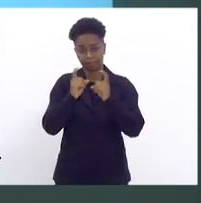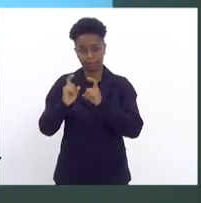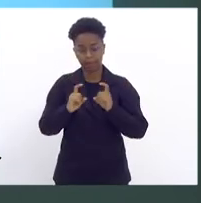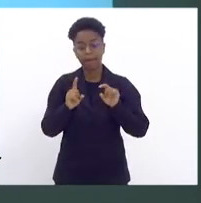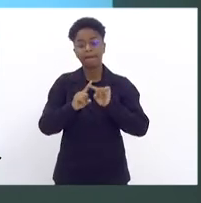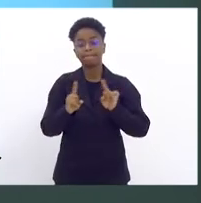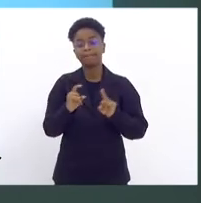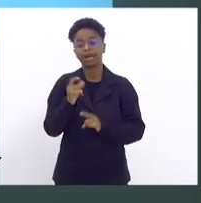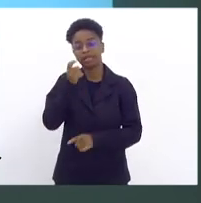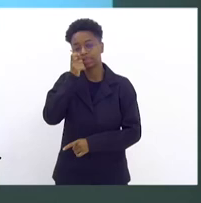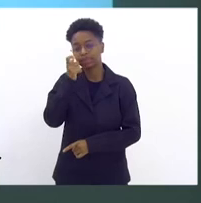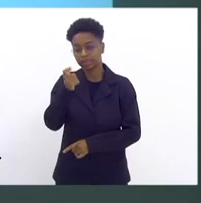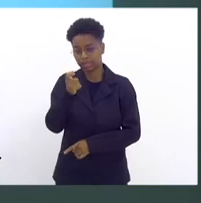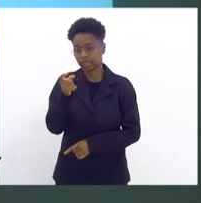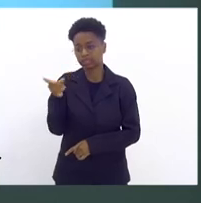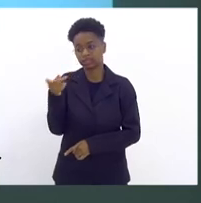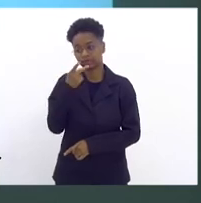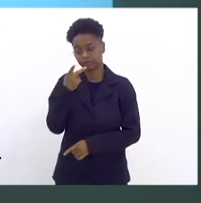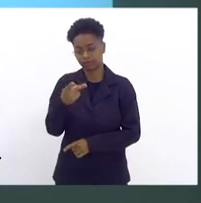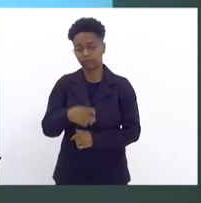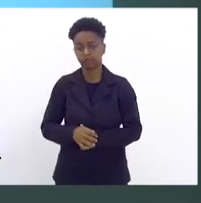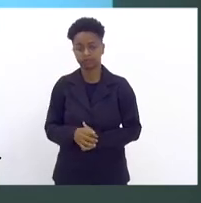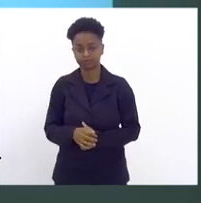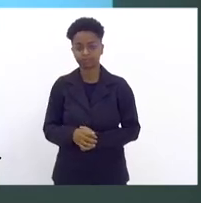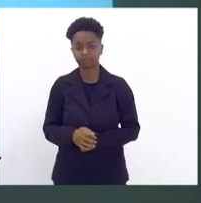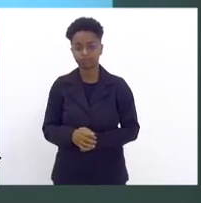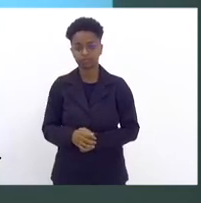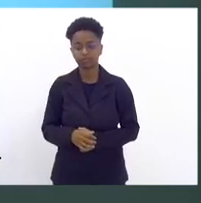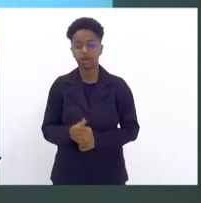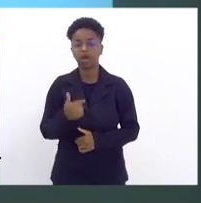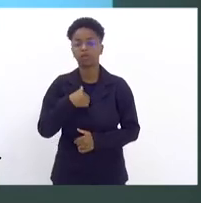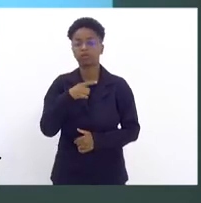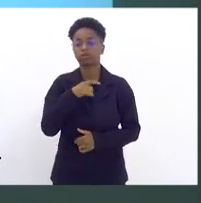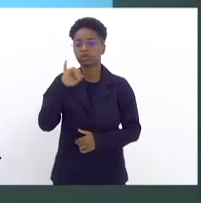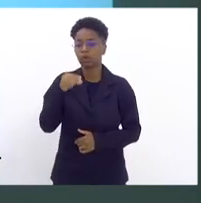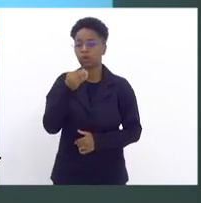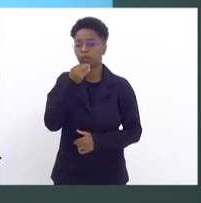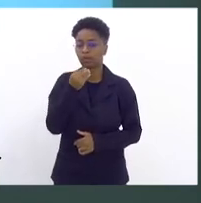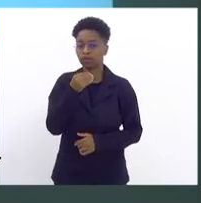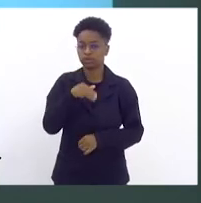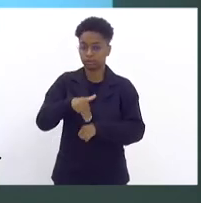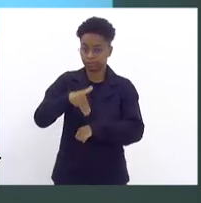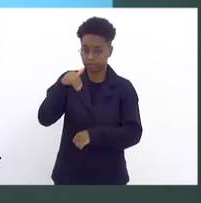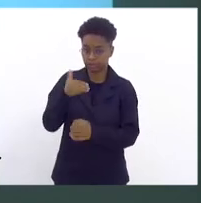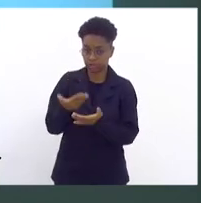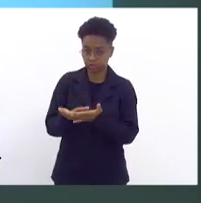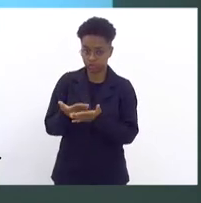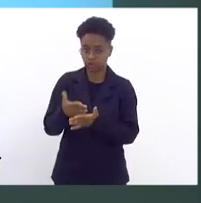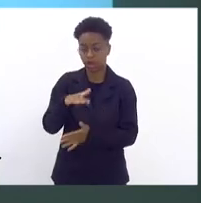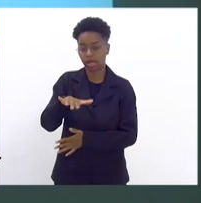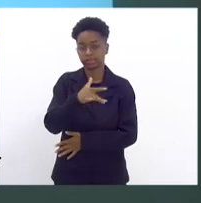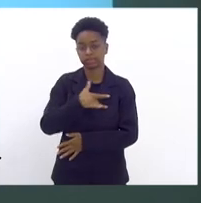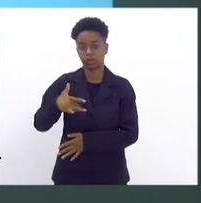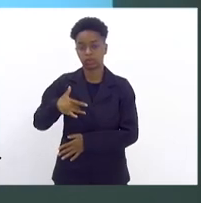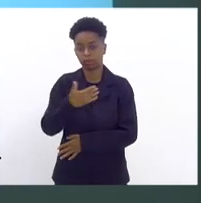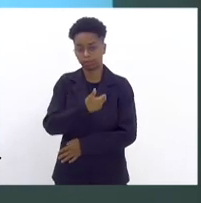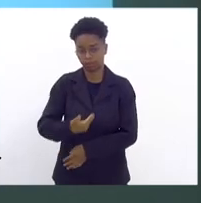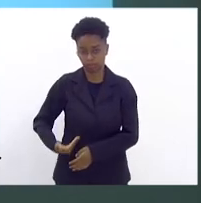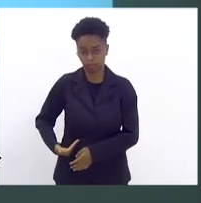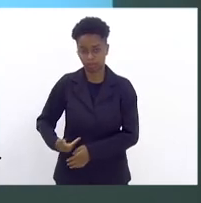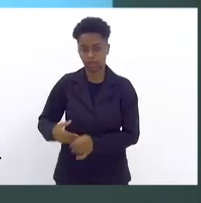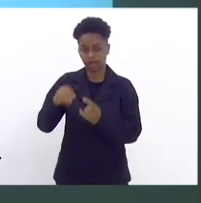é muito interessante viu Dr Guilherme eu tive a oportunidade de fazer um mestrado em saúde pública na